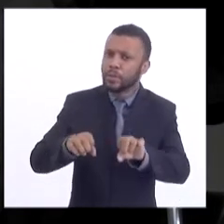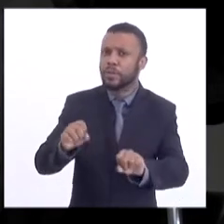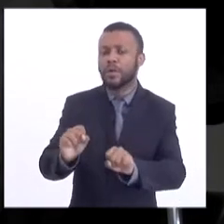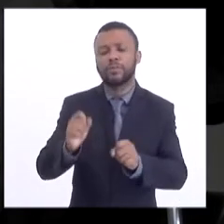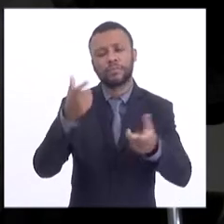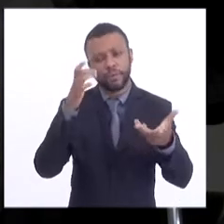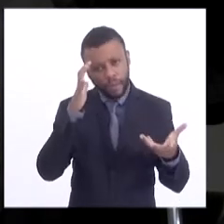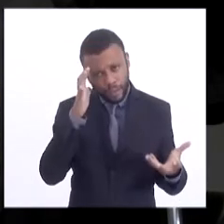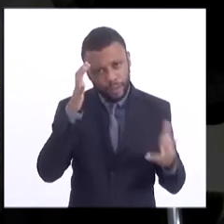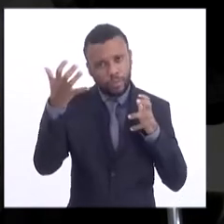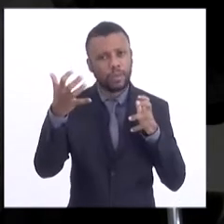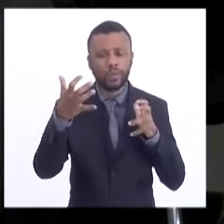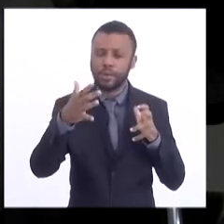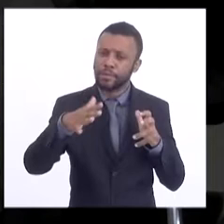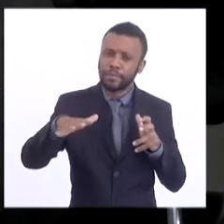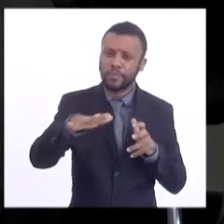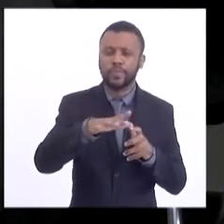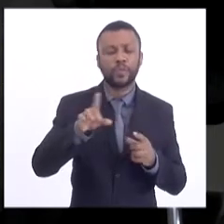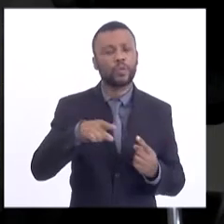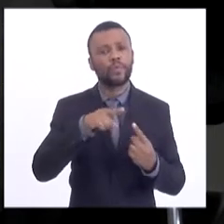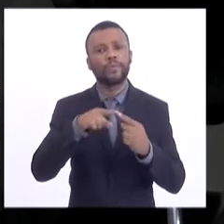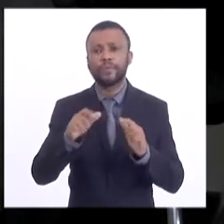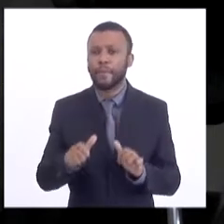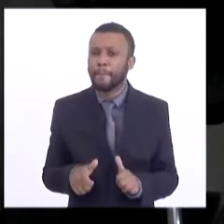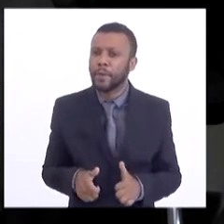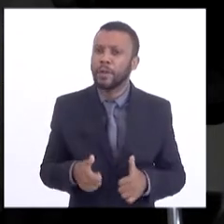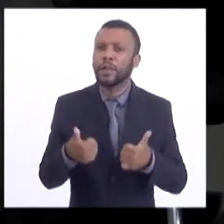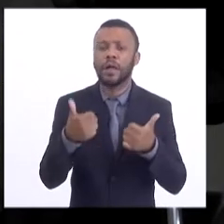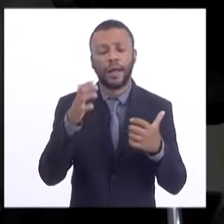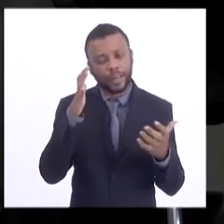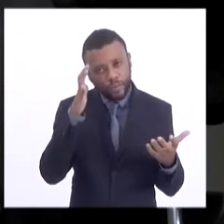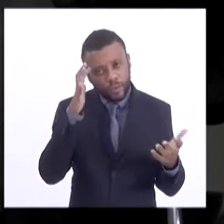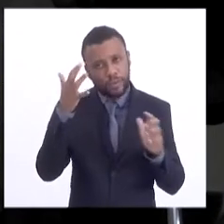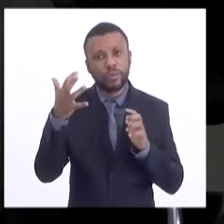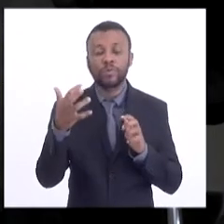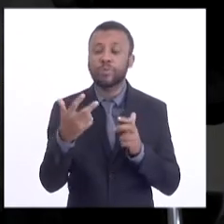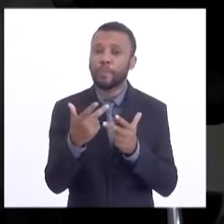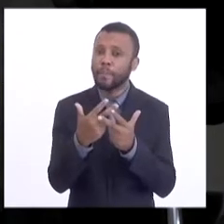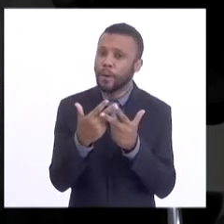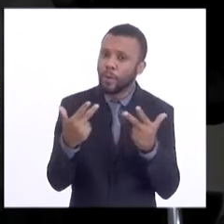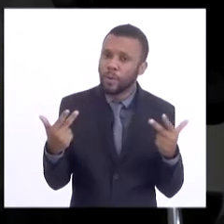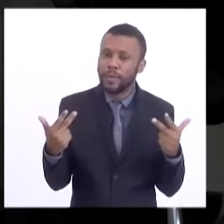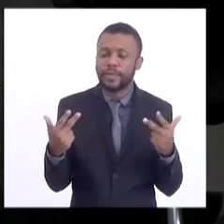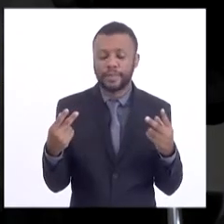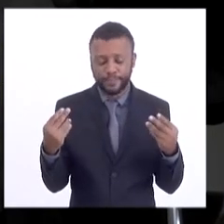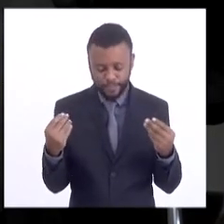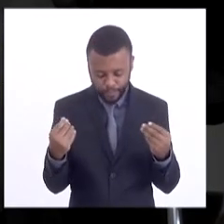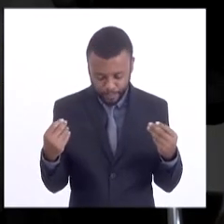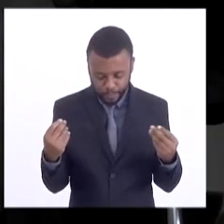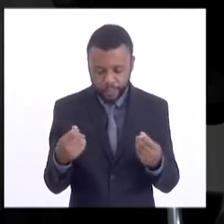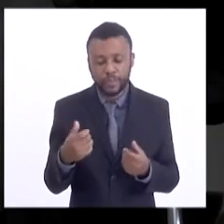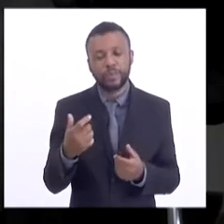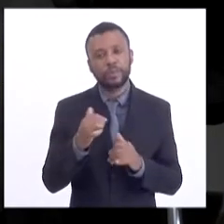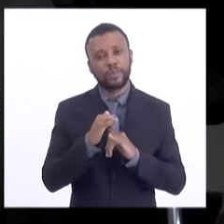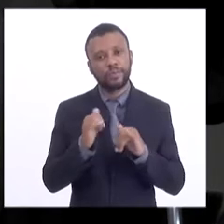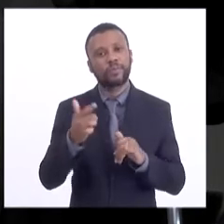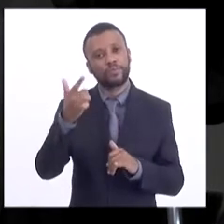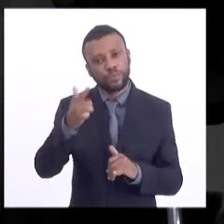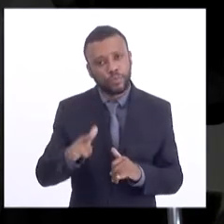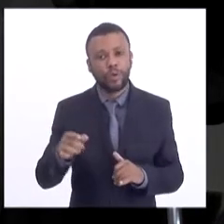situação de melhorar a situação de algo como eu reputo repetir